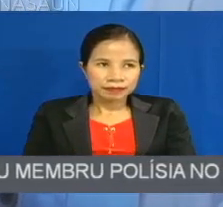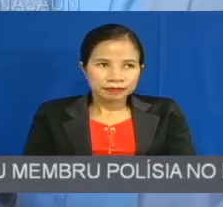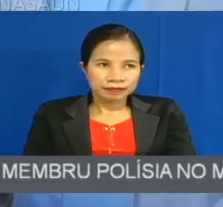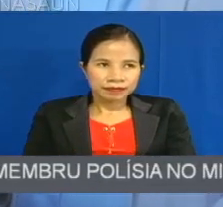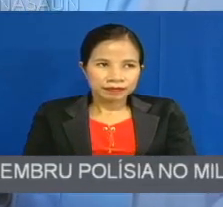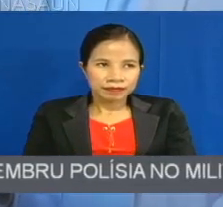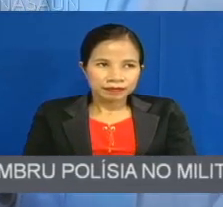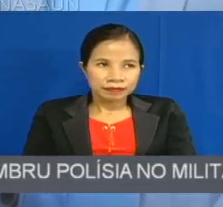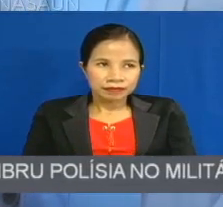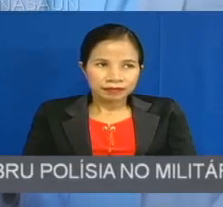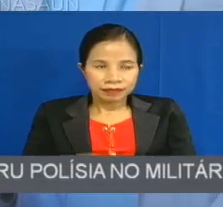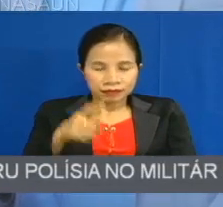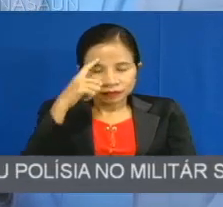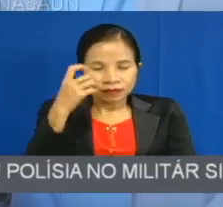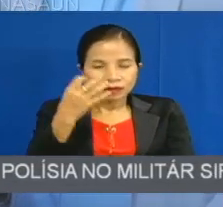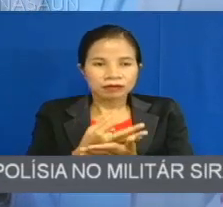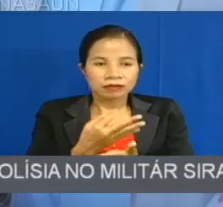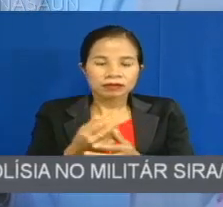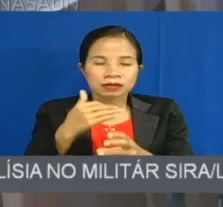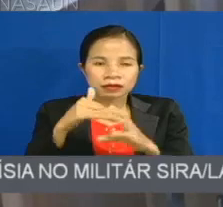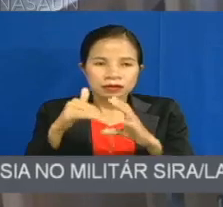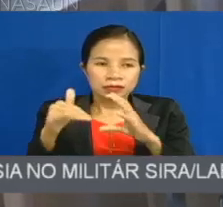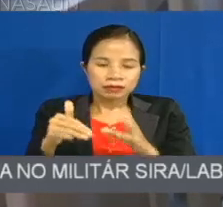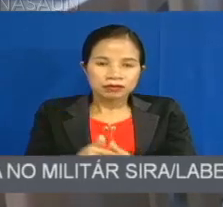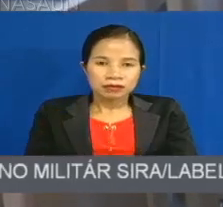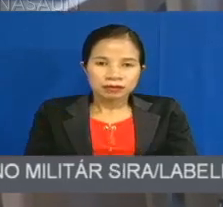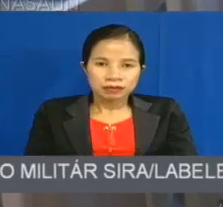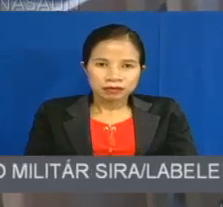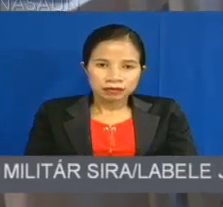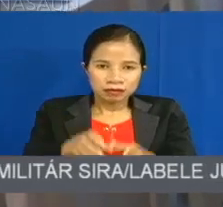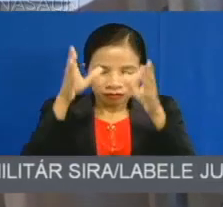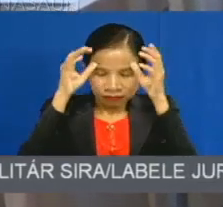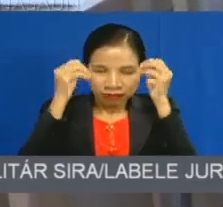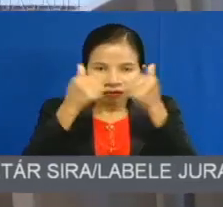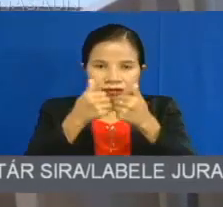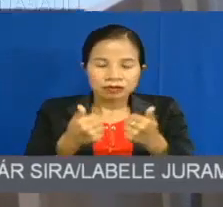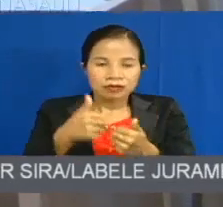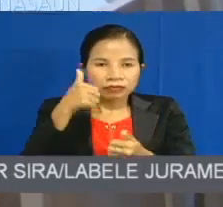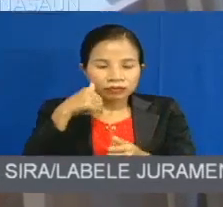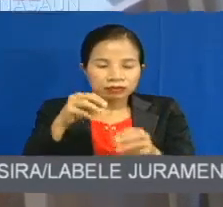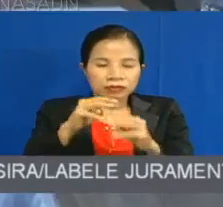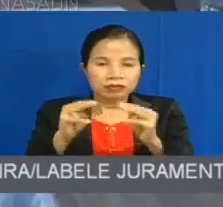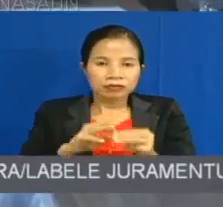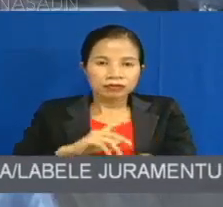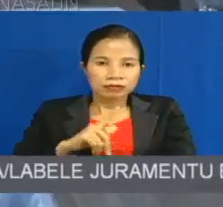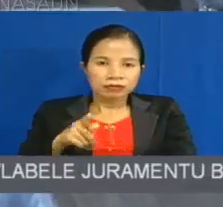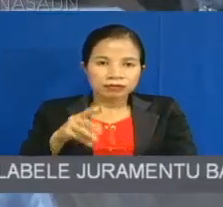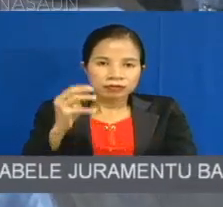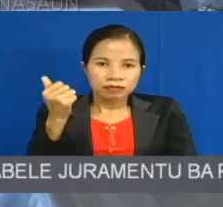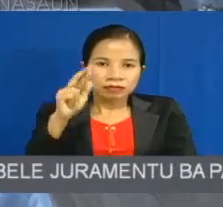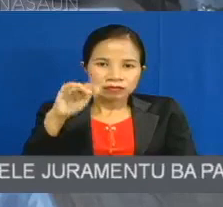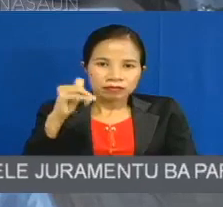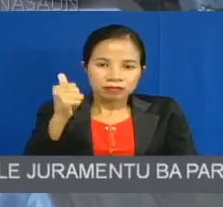53 mil, não vemos que fundos de transferência. Presidente da Associação Feto Município Lautem, Maria Lízia